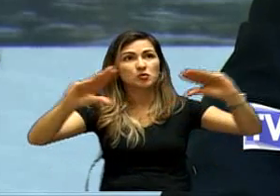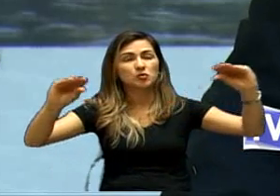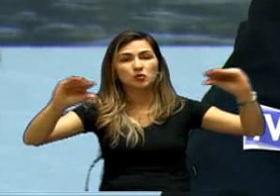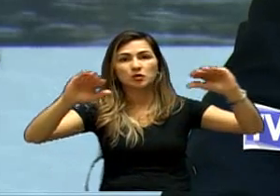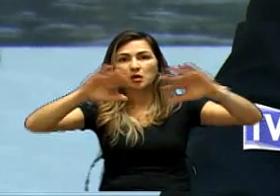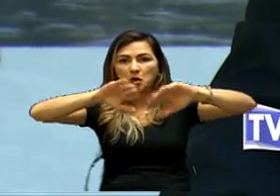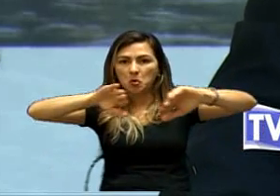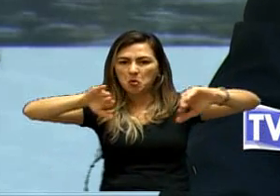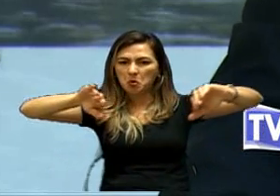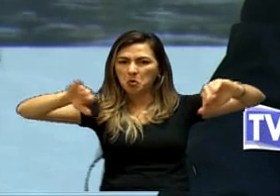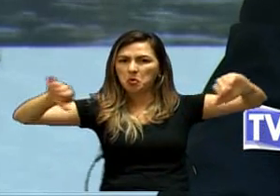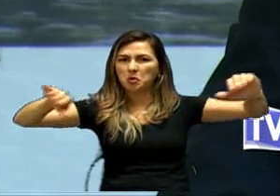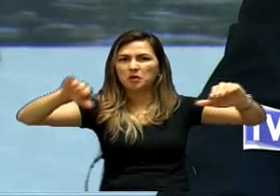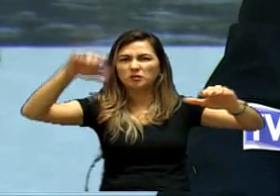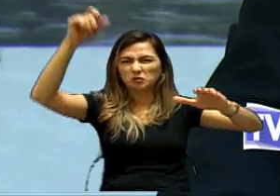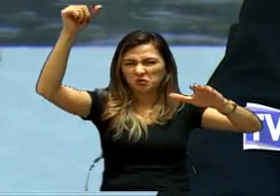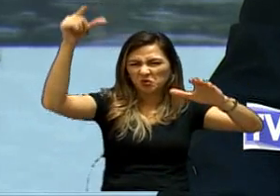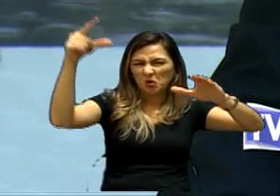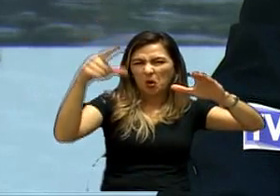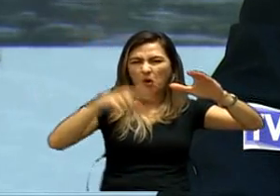né? Então,